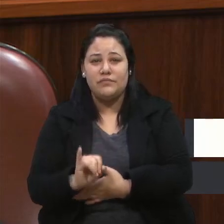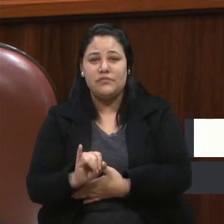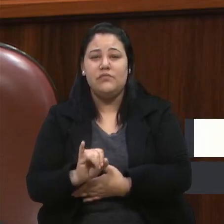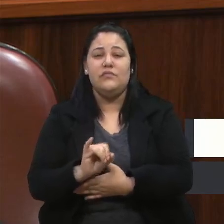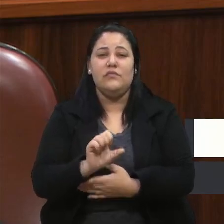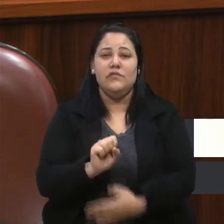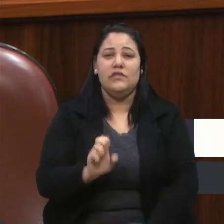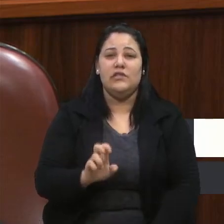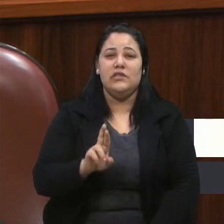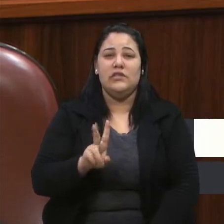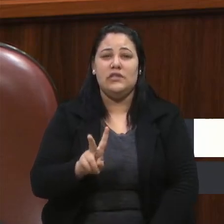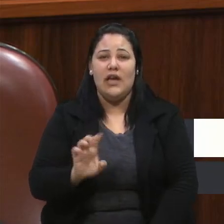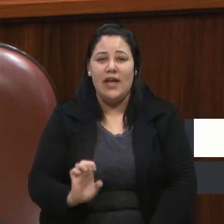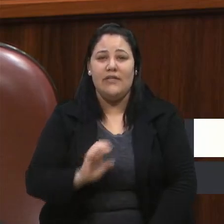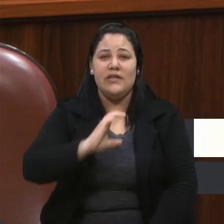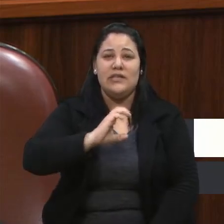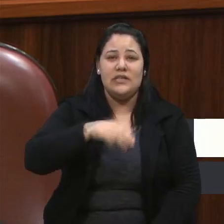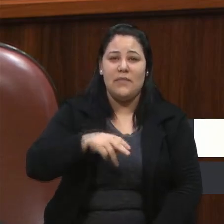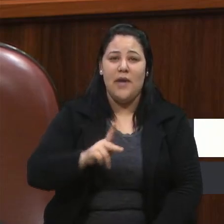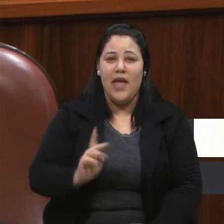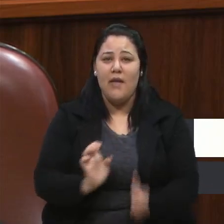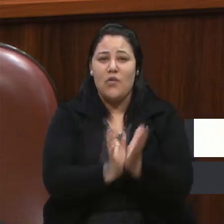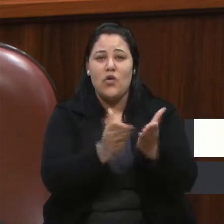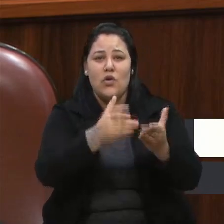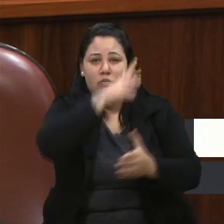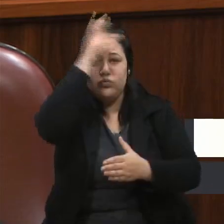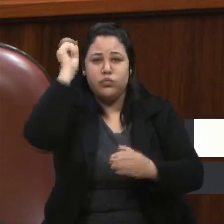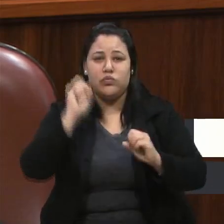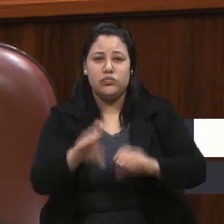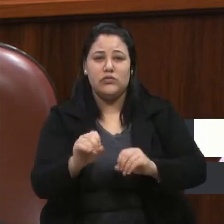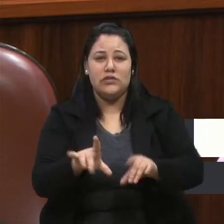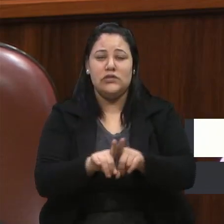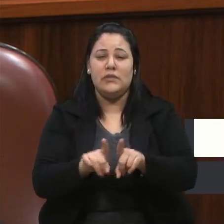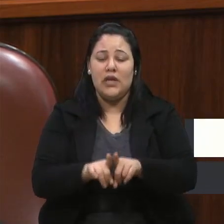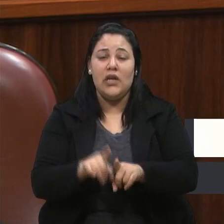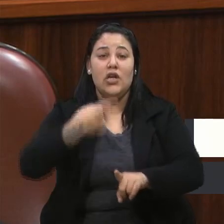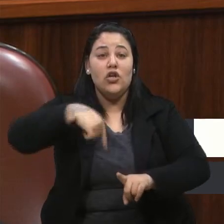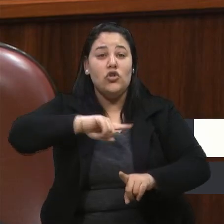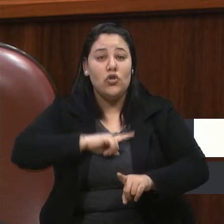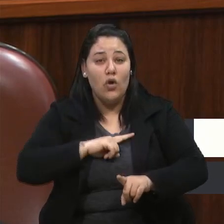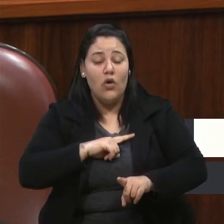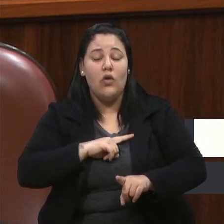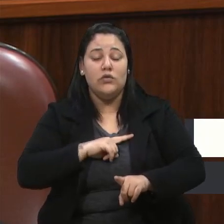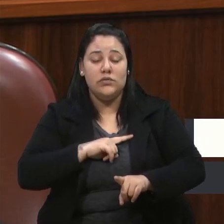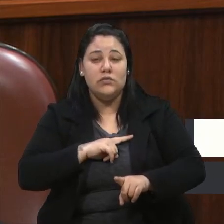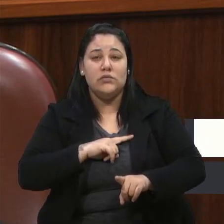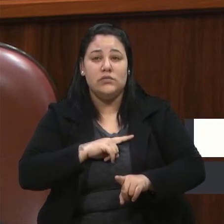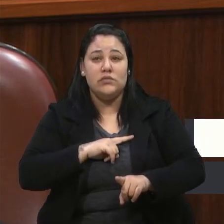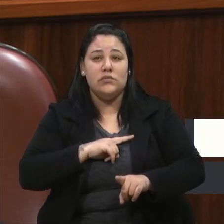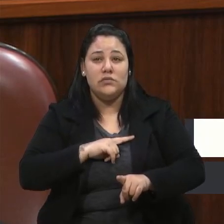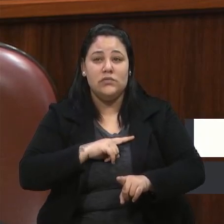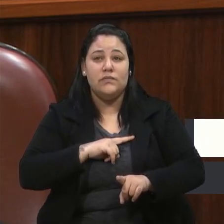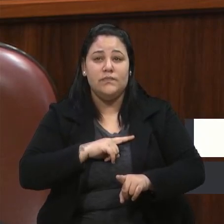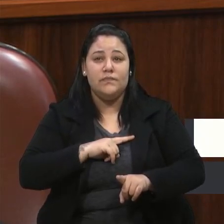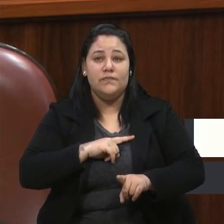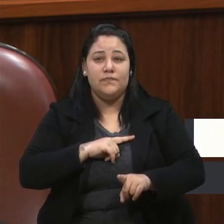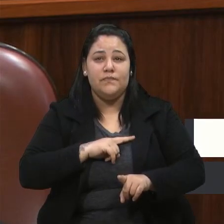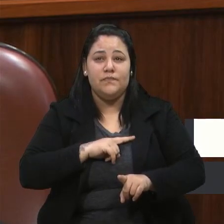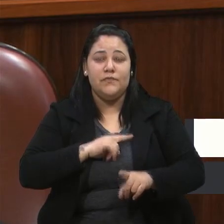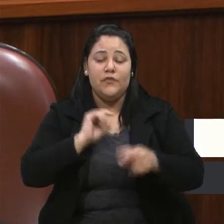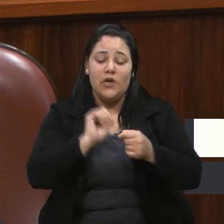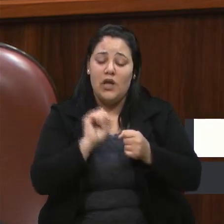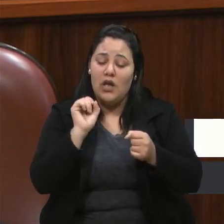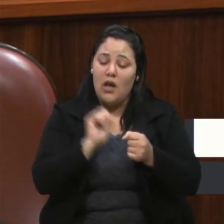CEPERGS, CPMs, o Conselho Municipal da Educação, e nós tiramos uma